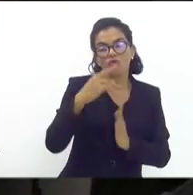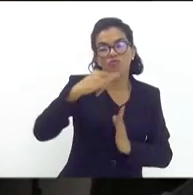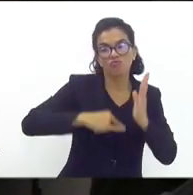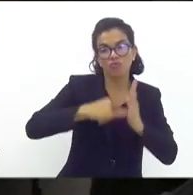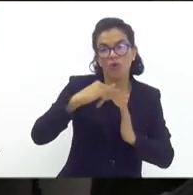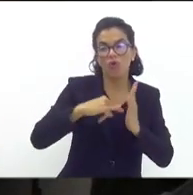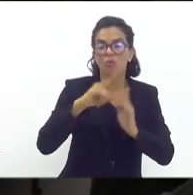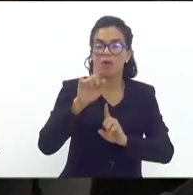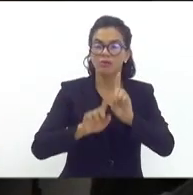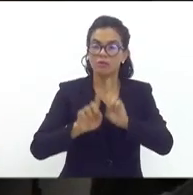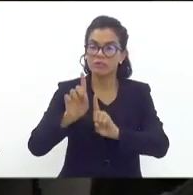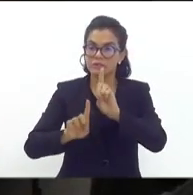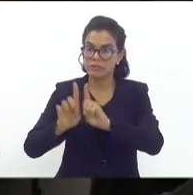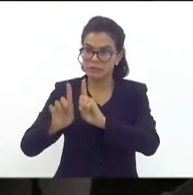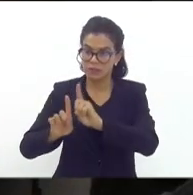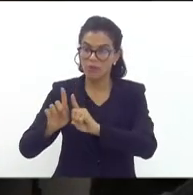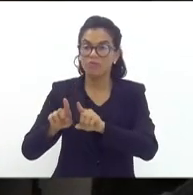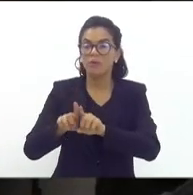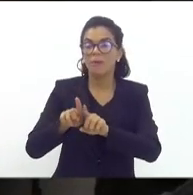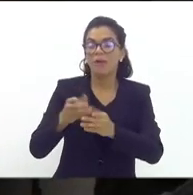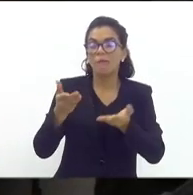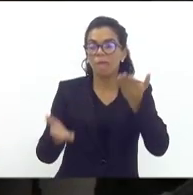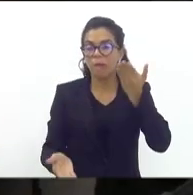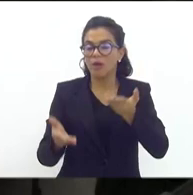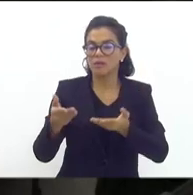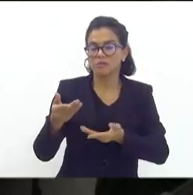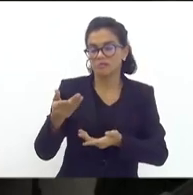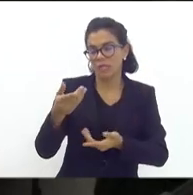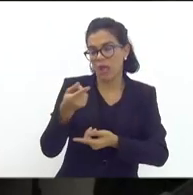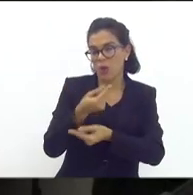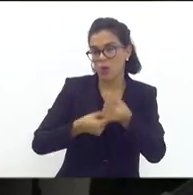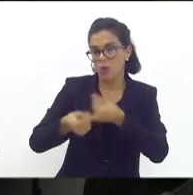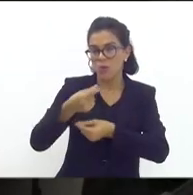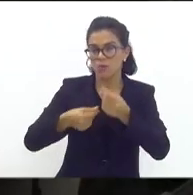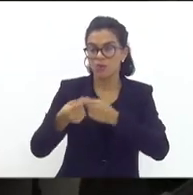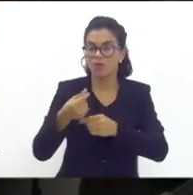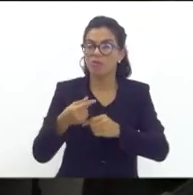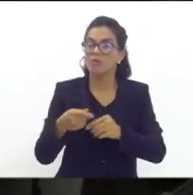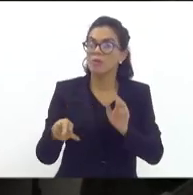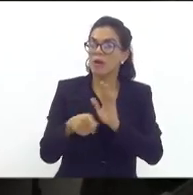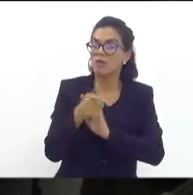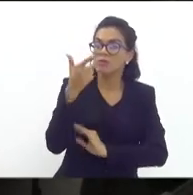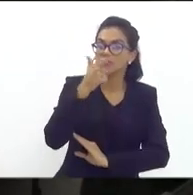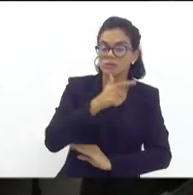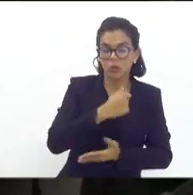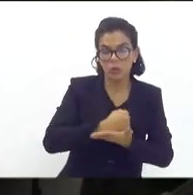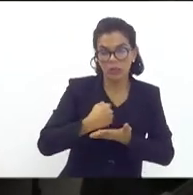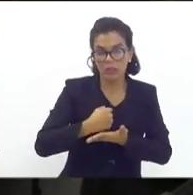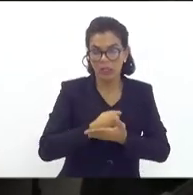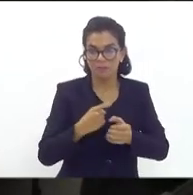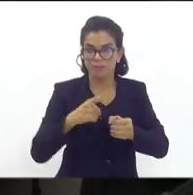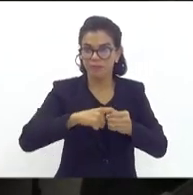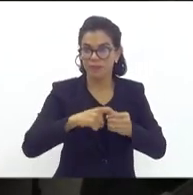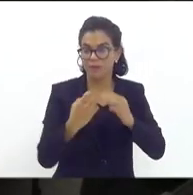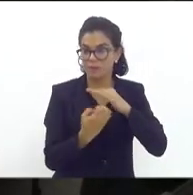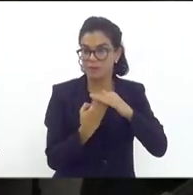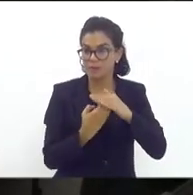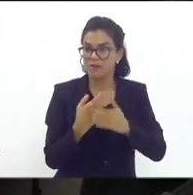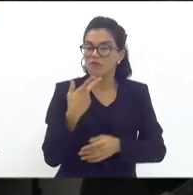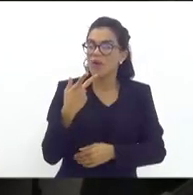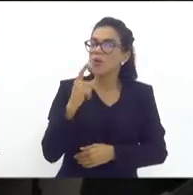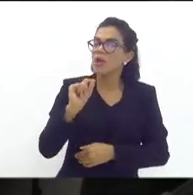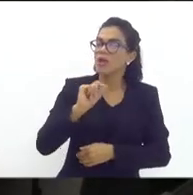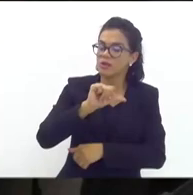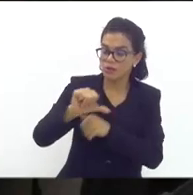como Evidente desequilíbrio econômico financeiro do contrato com ganho substanciais para concessionária estamos falando aqui da